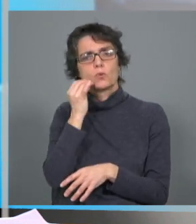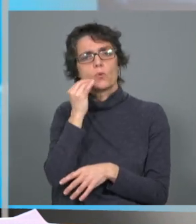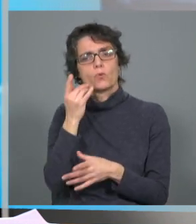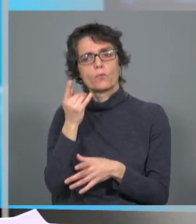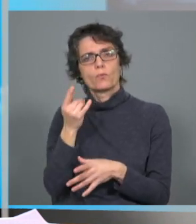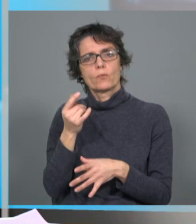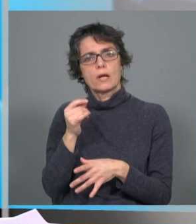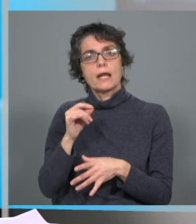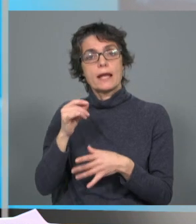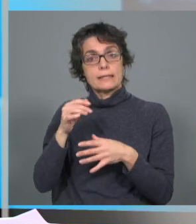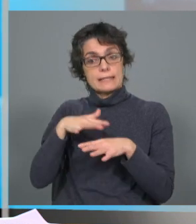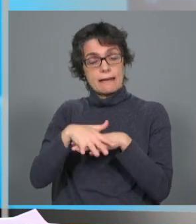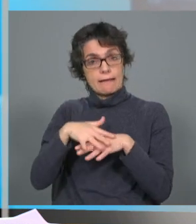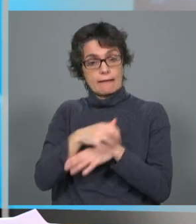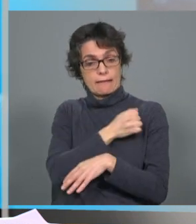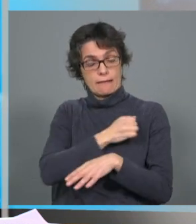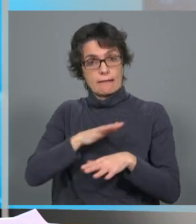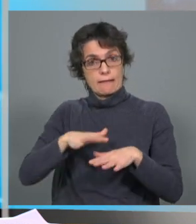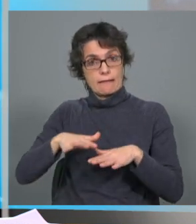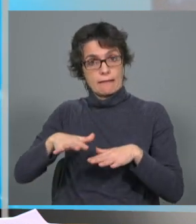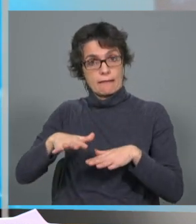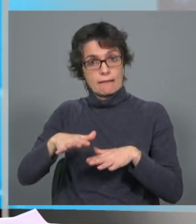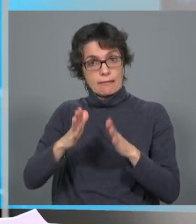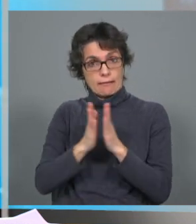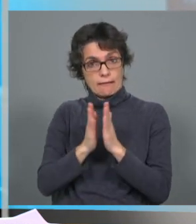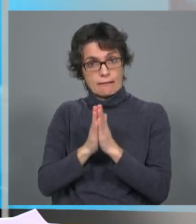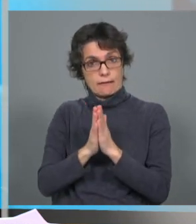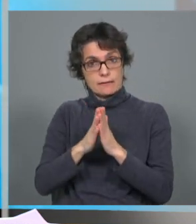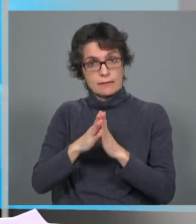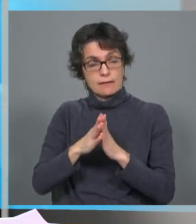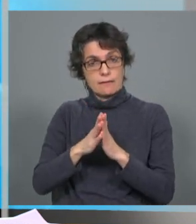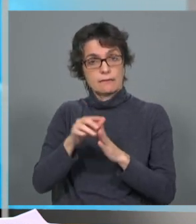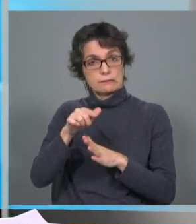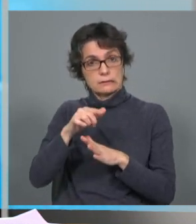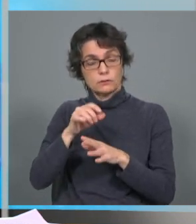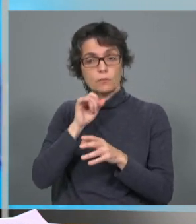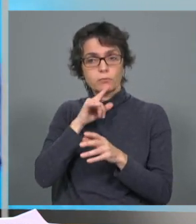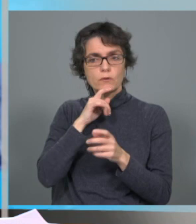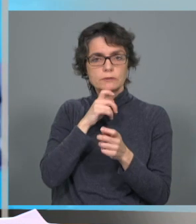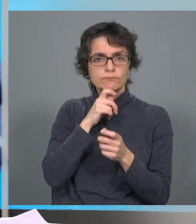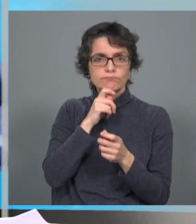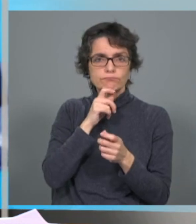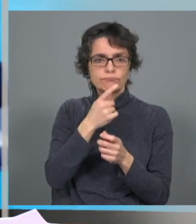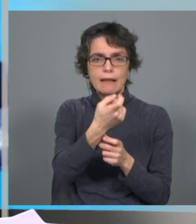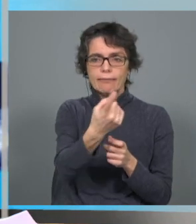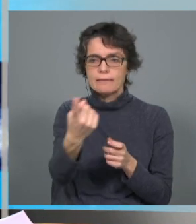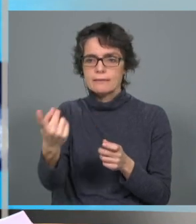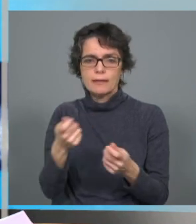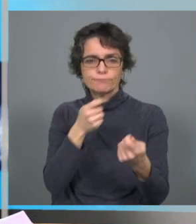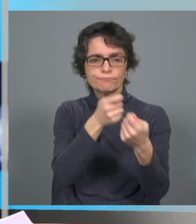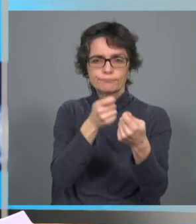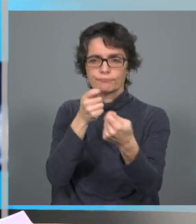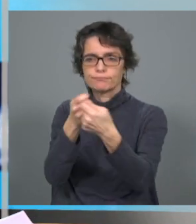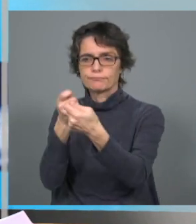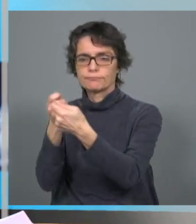e, através da sua rede de paróquias, chega individualmente a cada um. Quer dizer, vemos que já nos